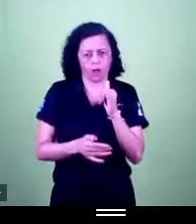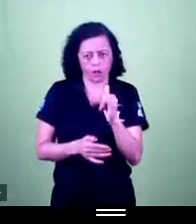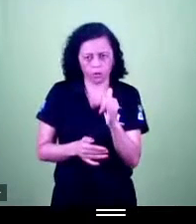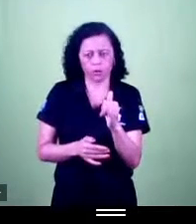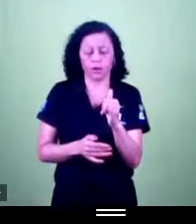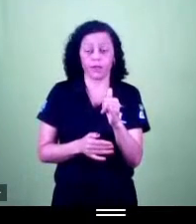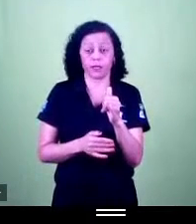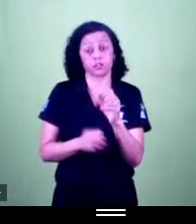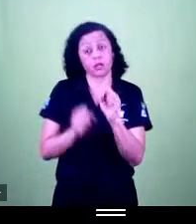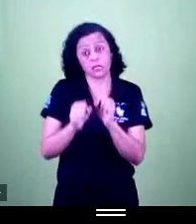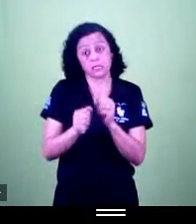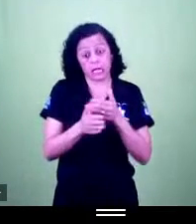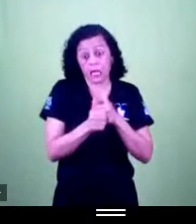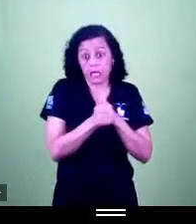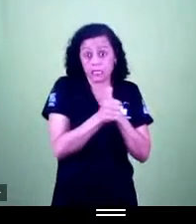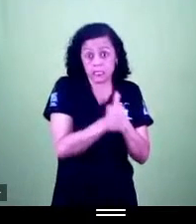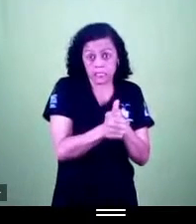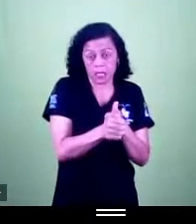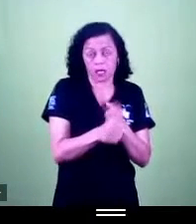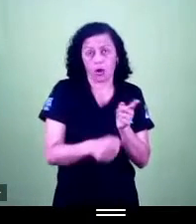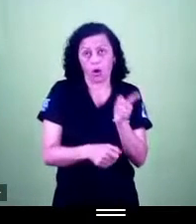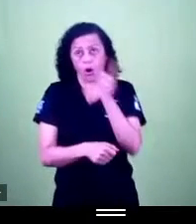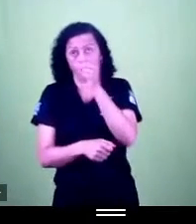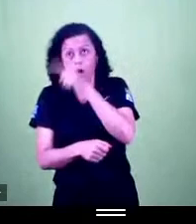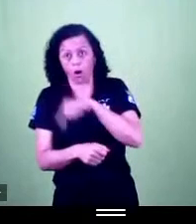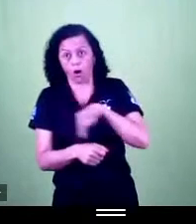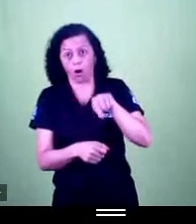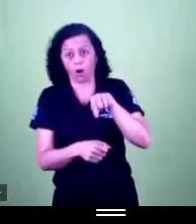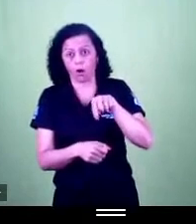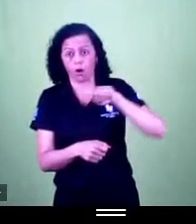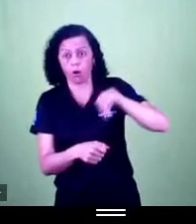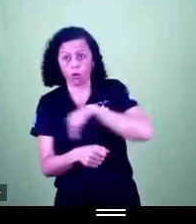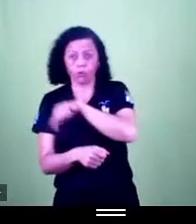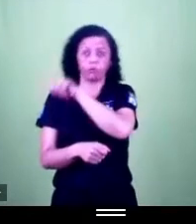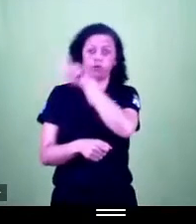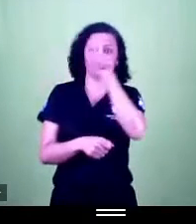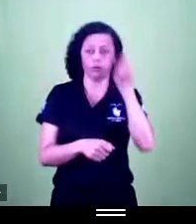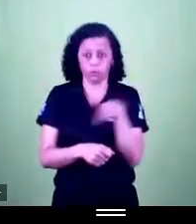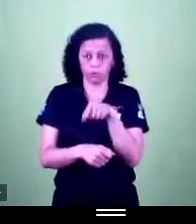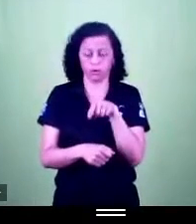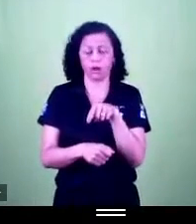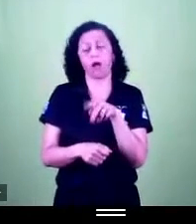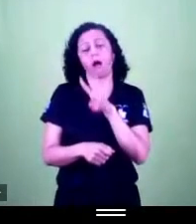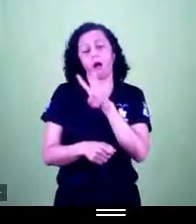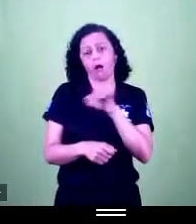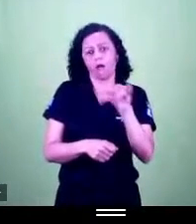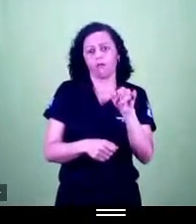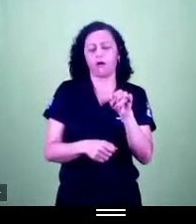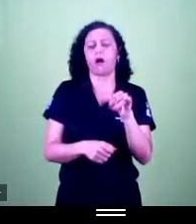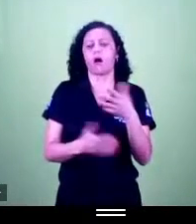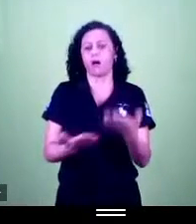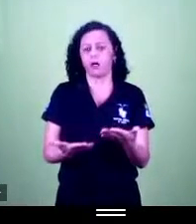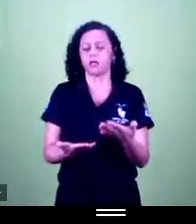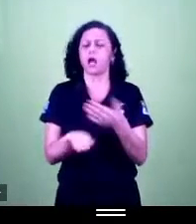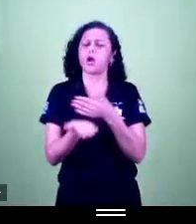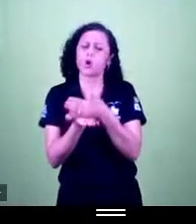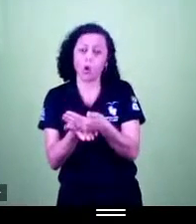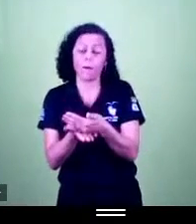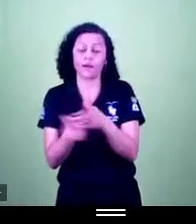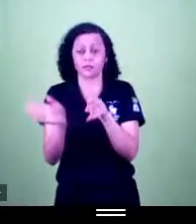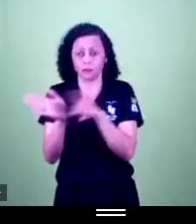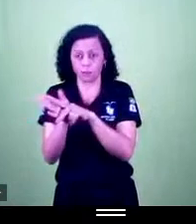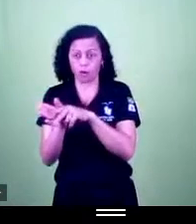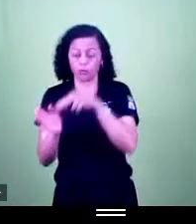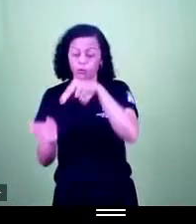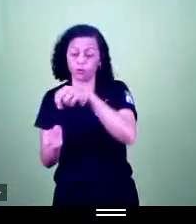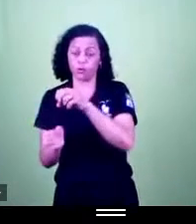vão escolher o sentido que vocês desejam, nós vamos arbitrar esse sentido, e a gente começa a partir de um nó, né, passa